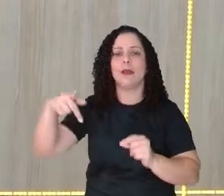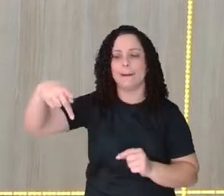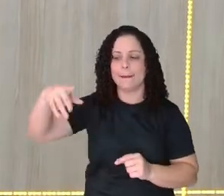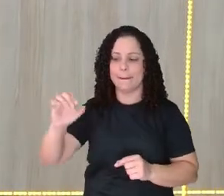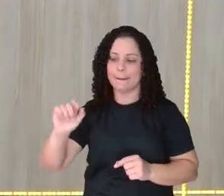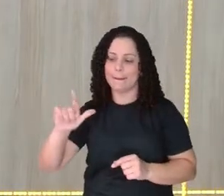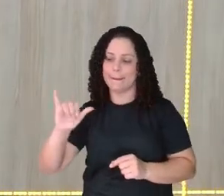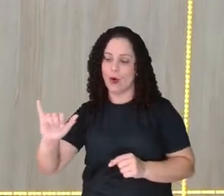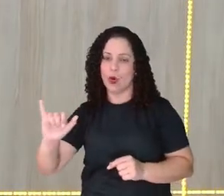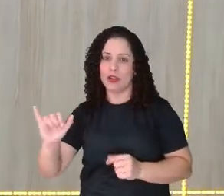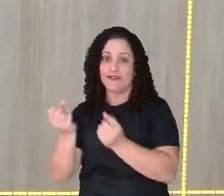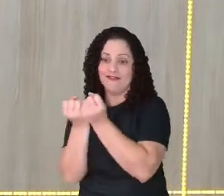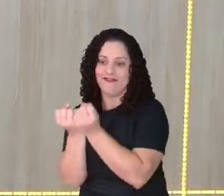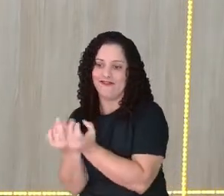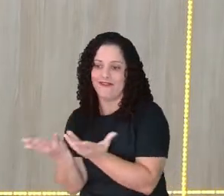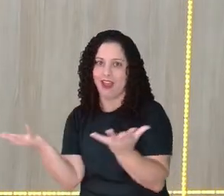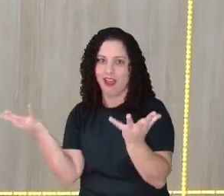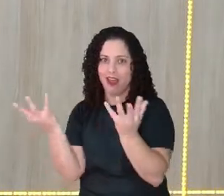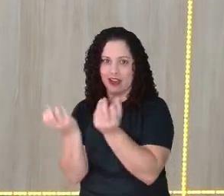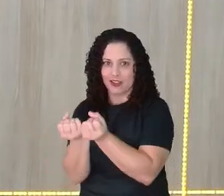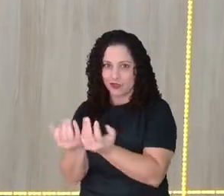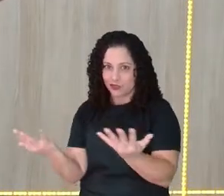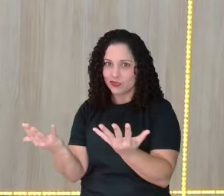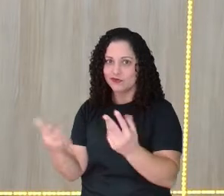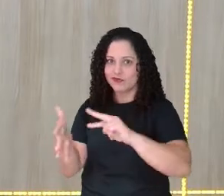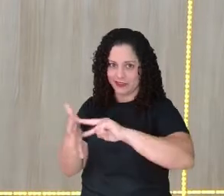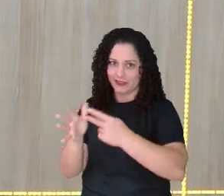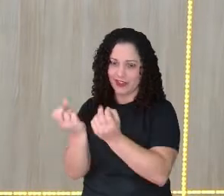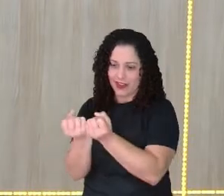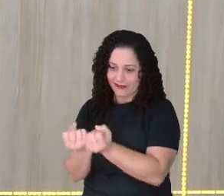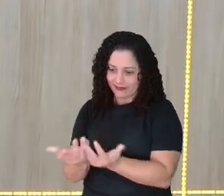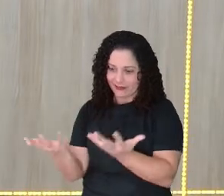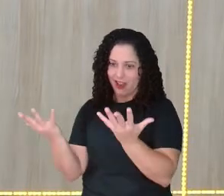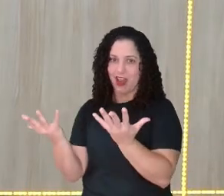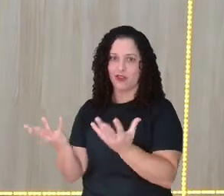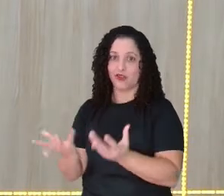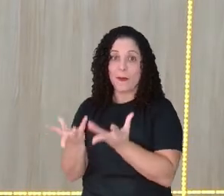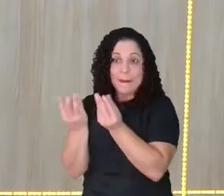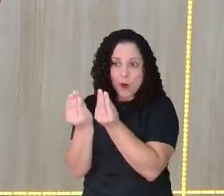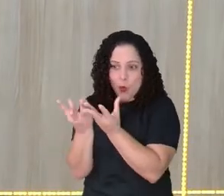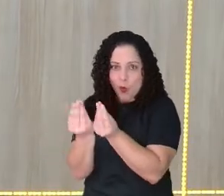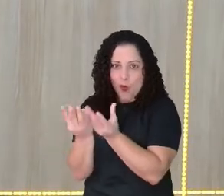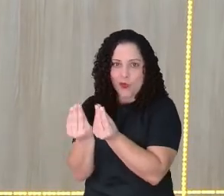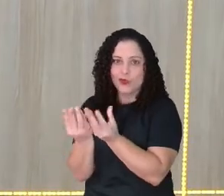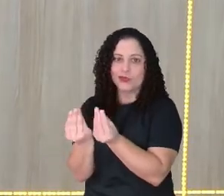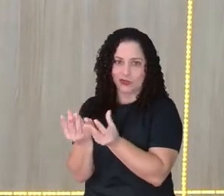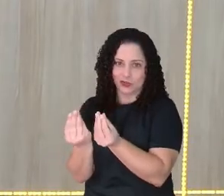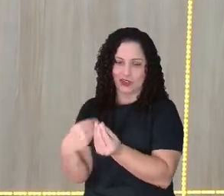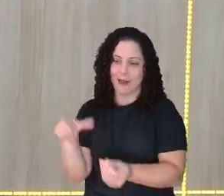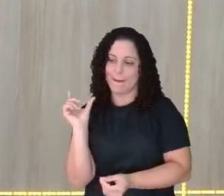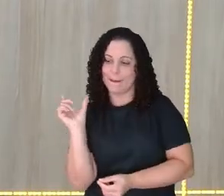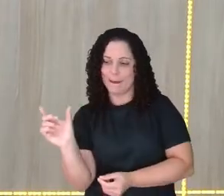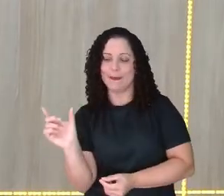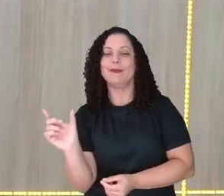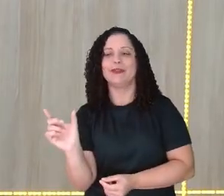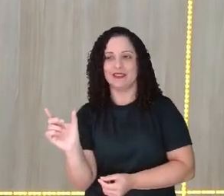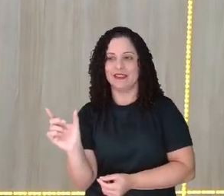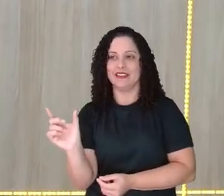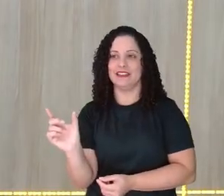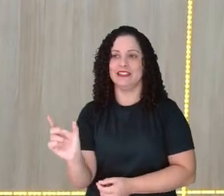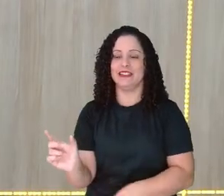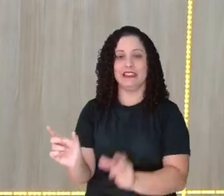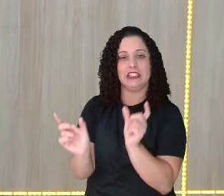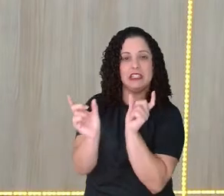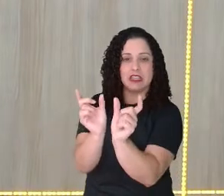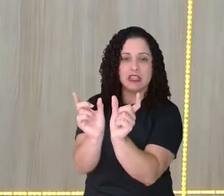vários, ou na sua linguagem aí, na nossa linguagem aqui, né, de Recife, um moi, a gente tem um moi aí de